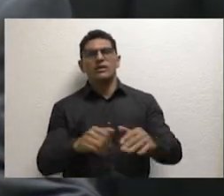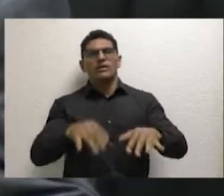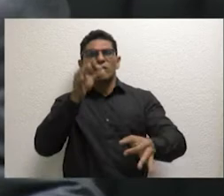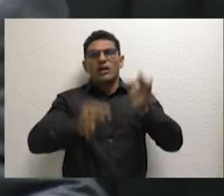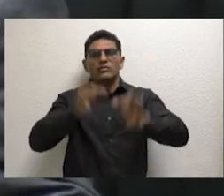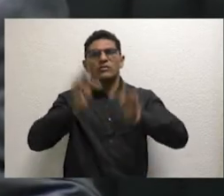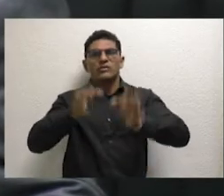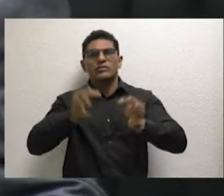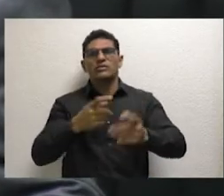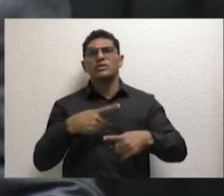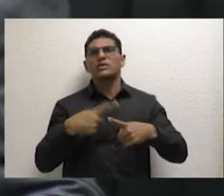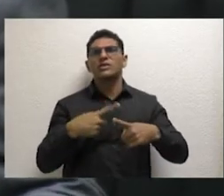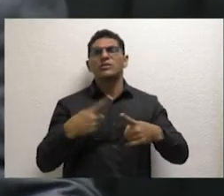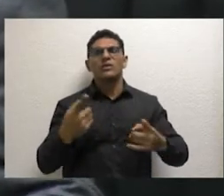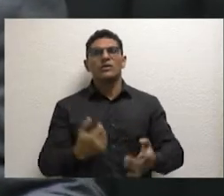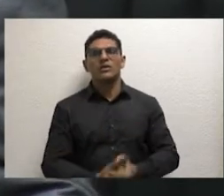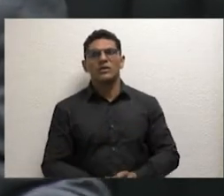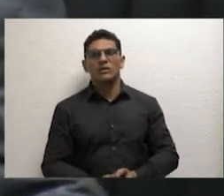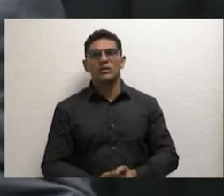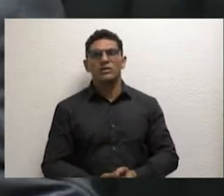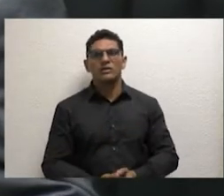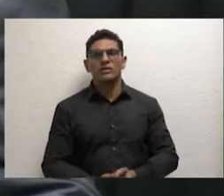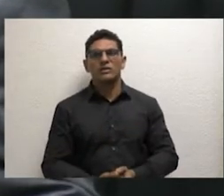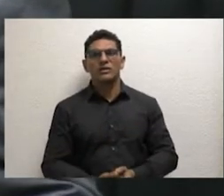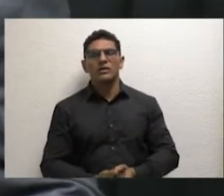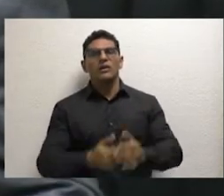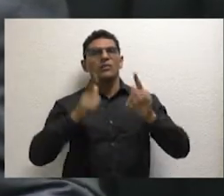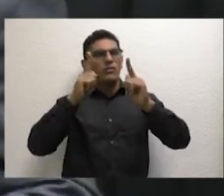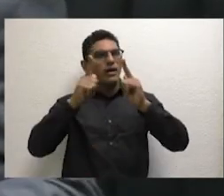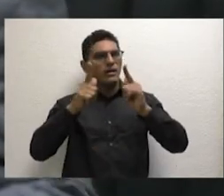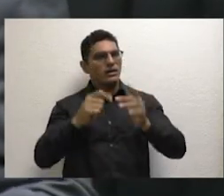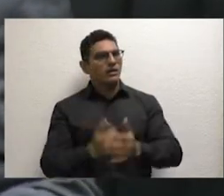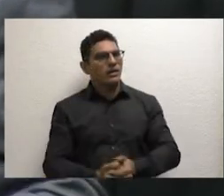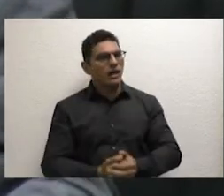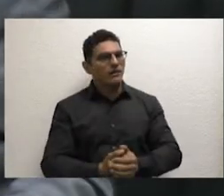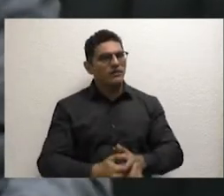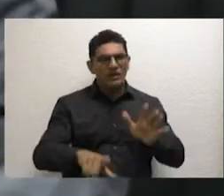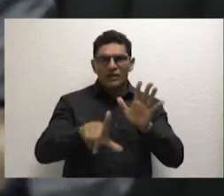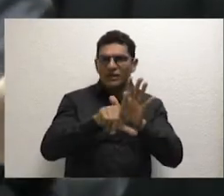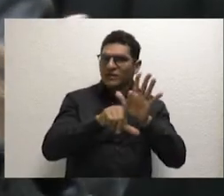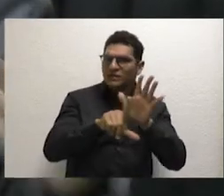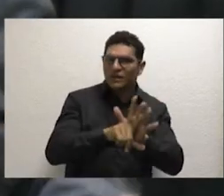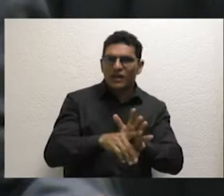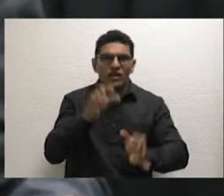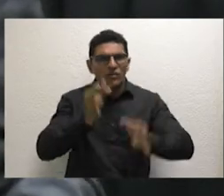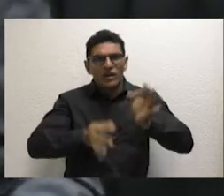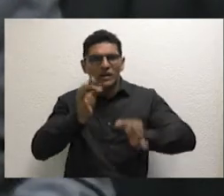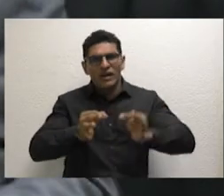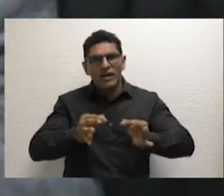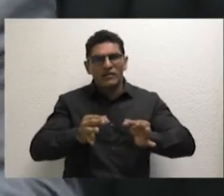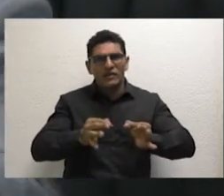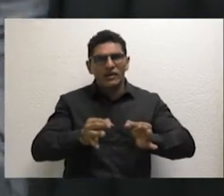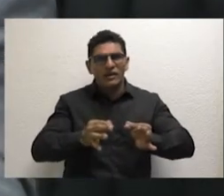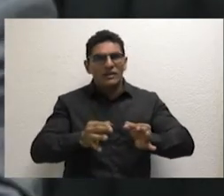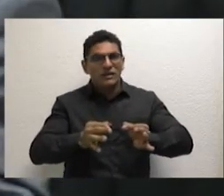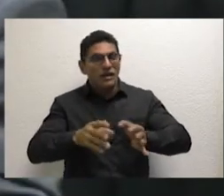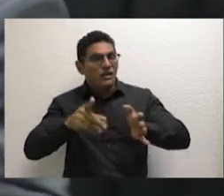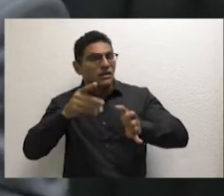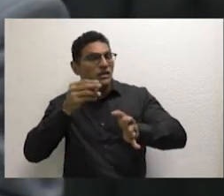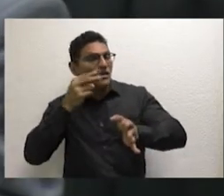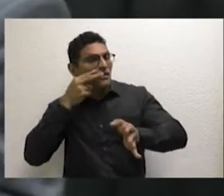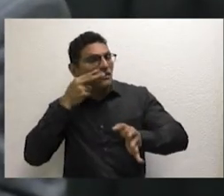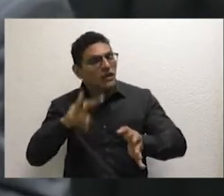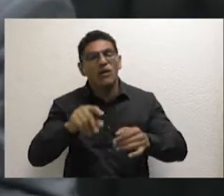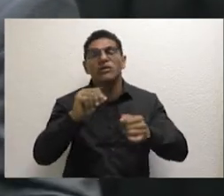por conta que defragar como uma greve legal a greve legal primeiro tem que fazer uma reavaliação o que levou